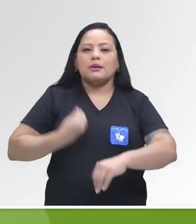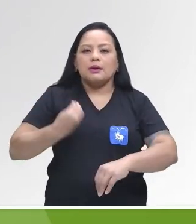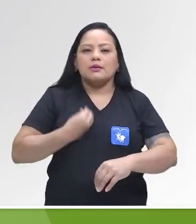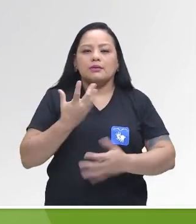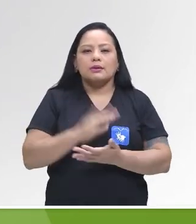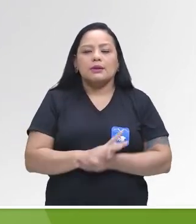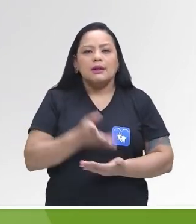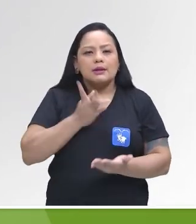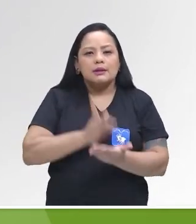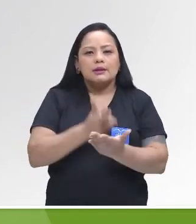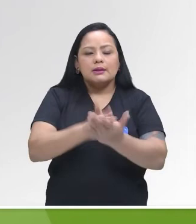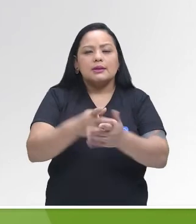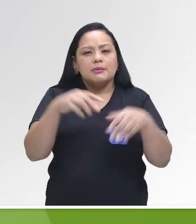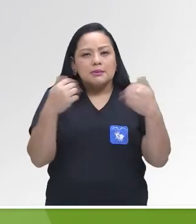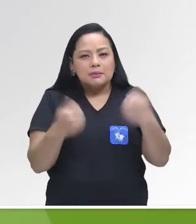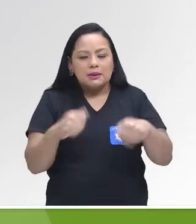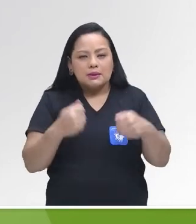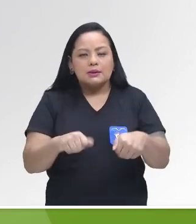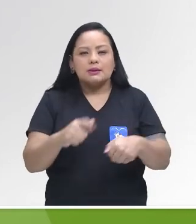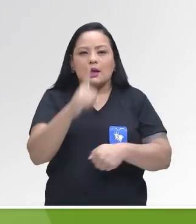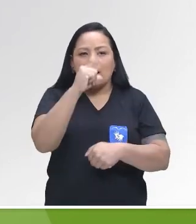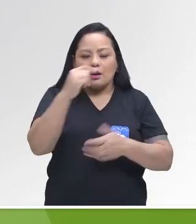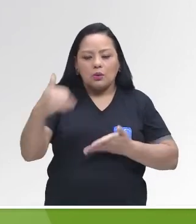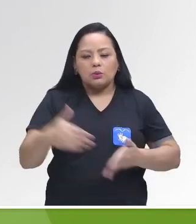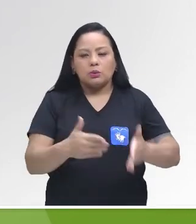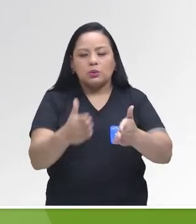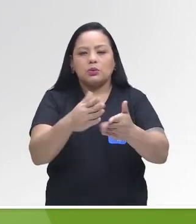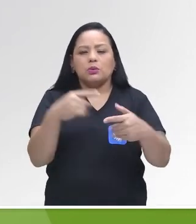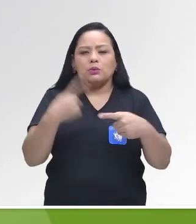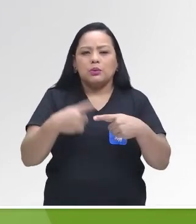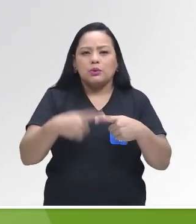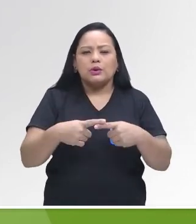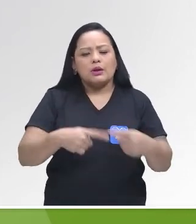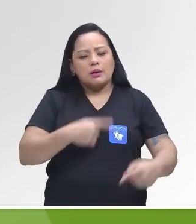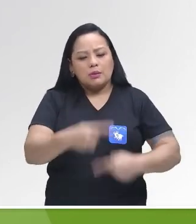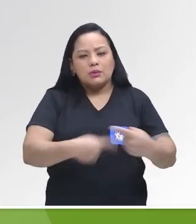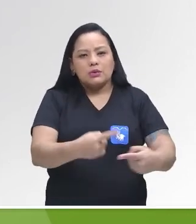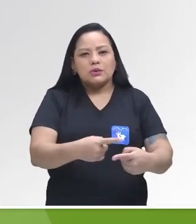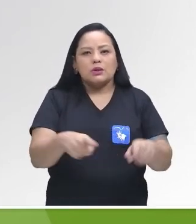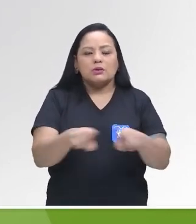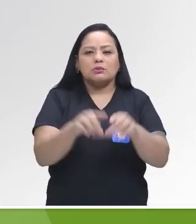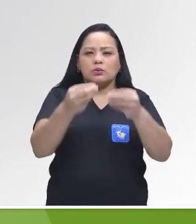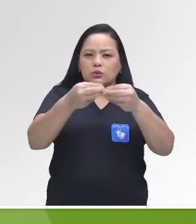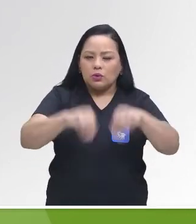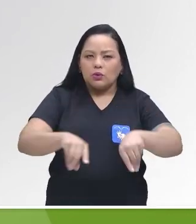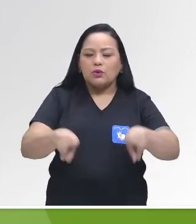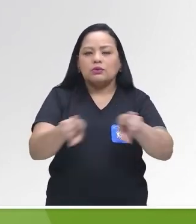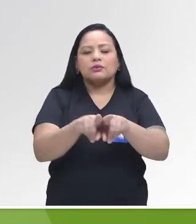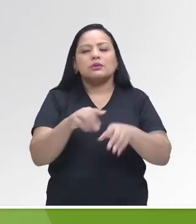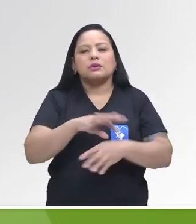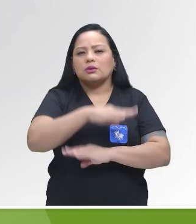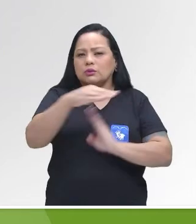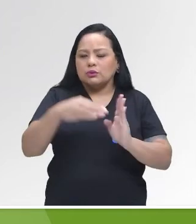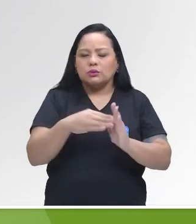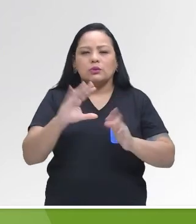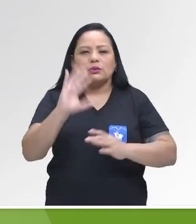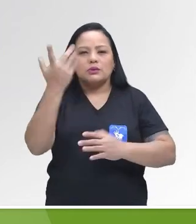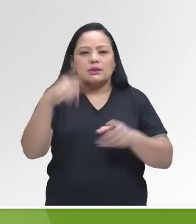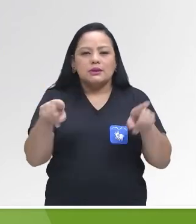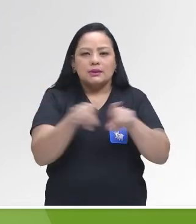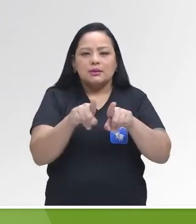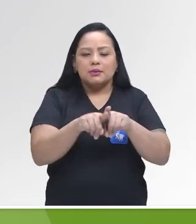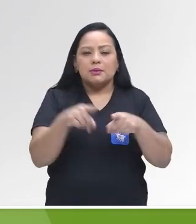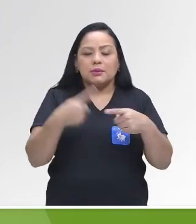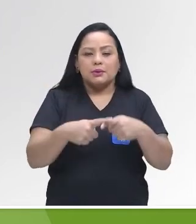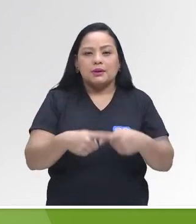eles sempre vão depender ali da água, né? Para a sua reprodução, colocar os óvulos, os espermatozoides, e também porque